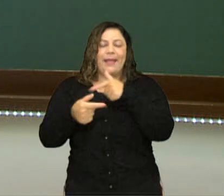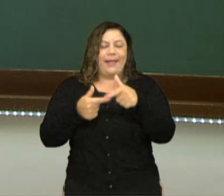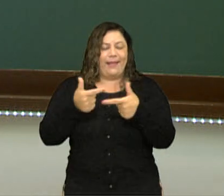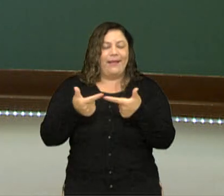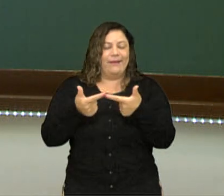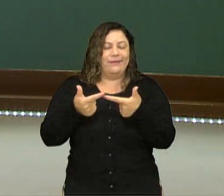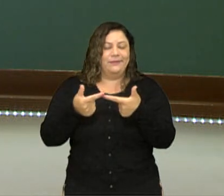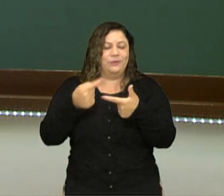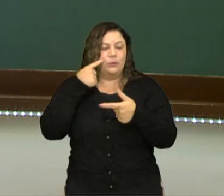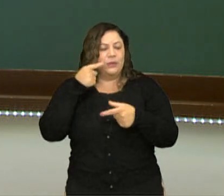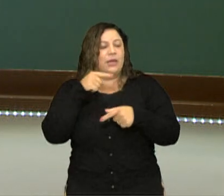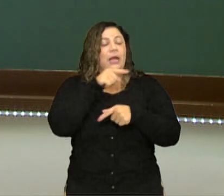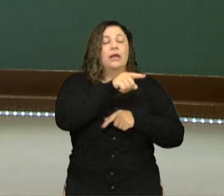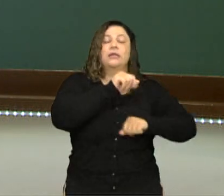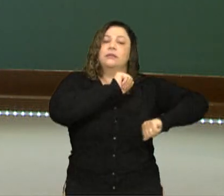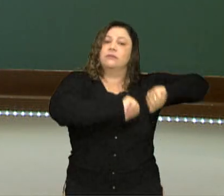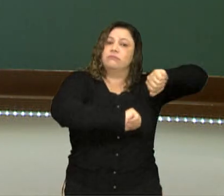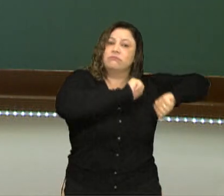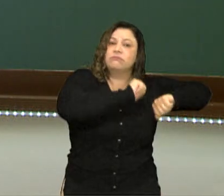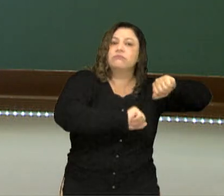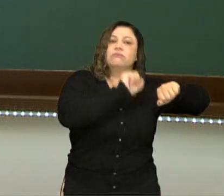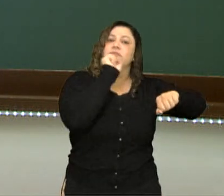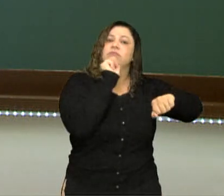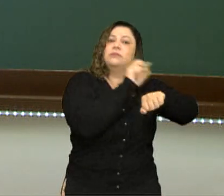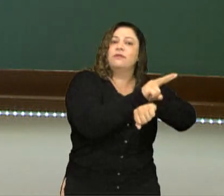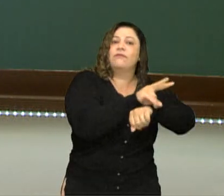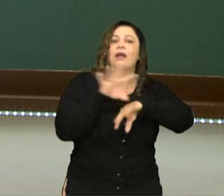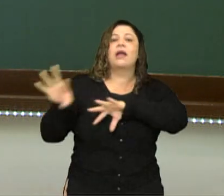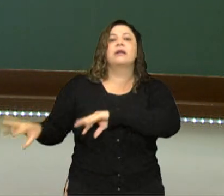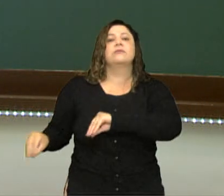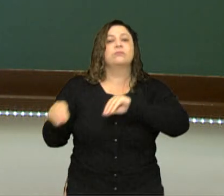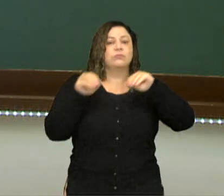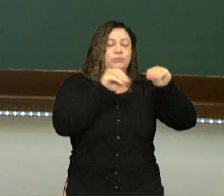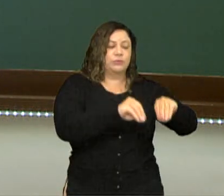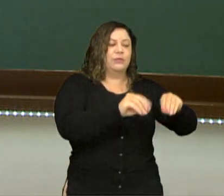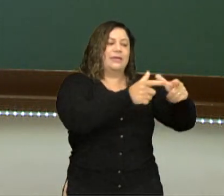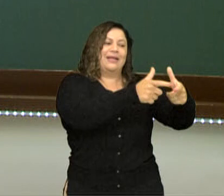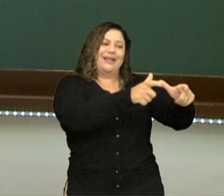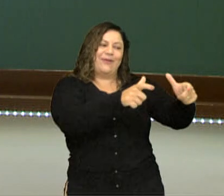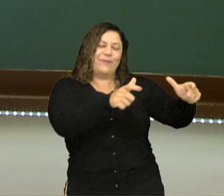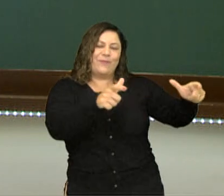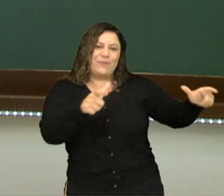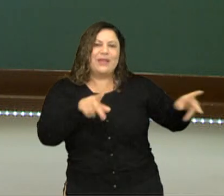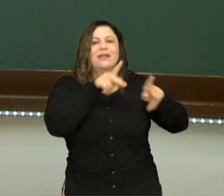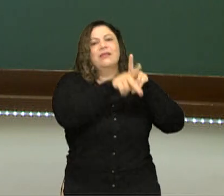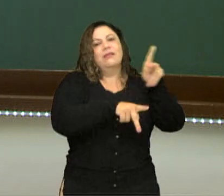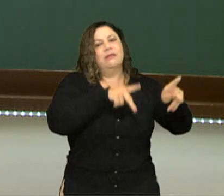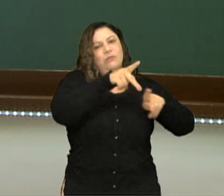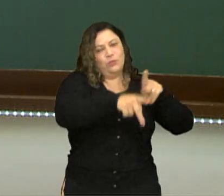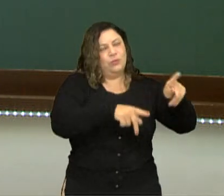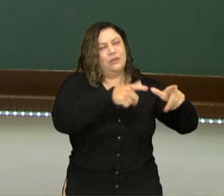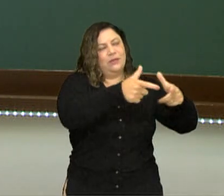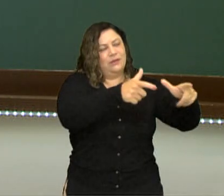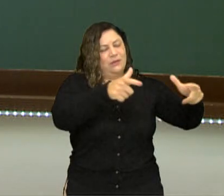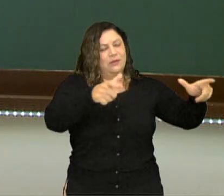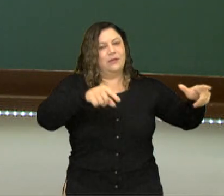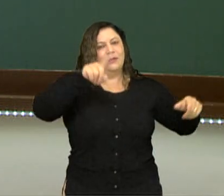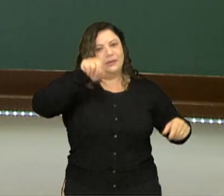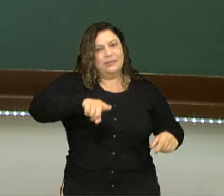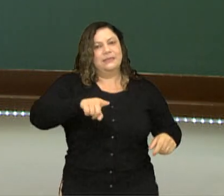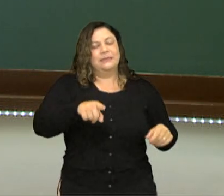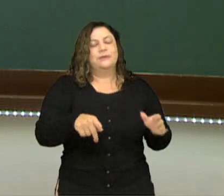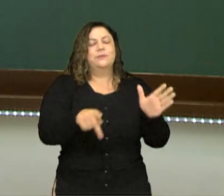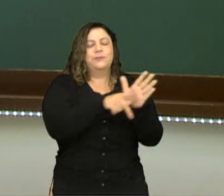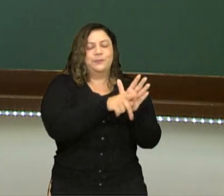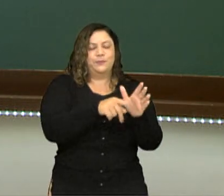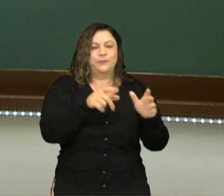mudando do espaço rural para o espaço urbano, aumentando a população no espaço urbano. E isso é a urbanização